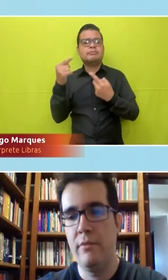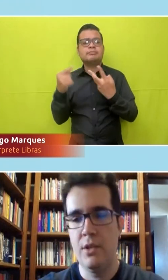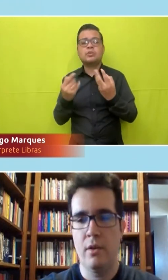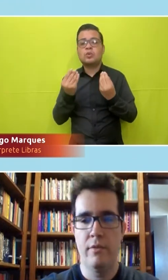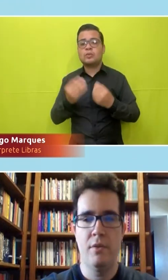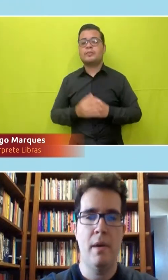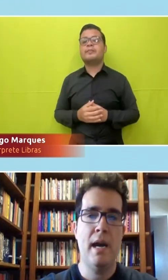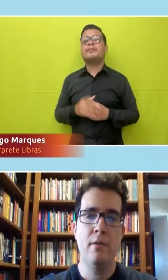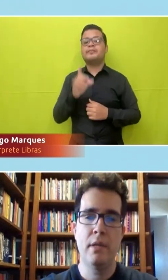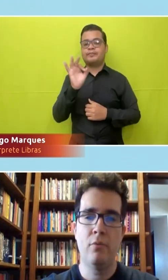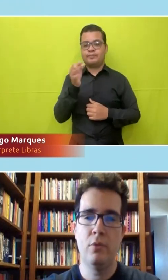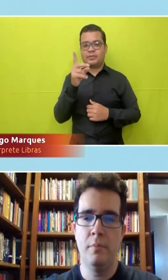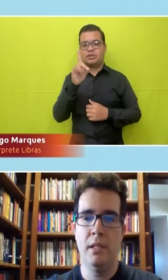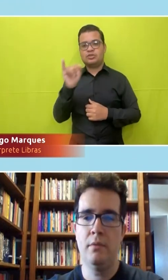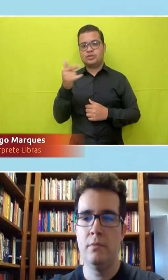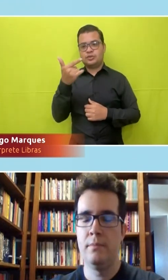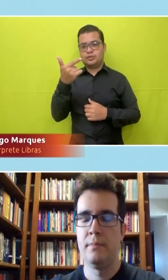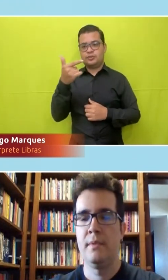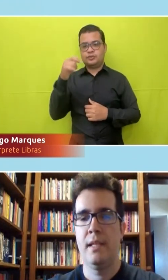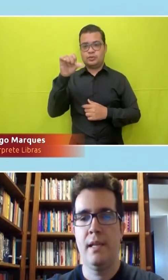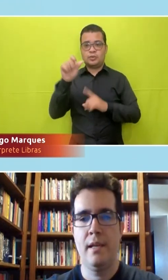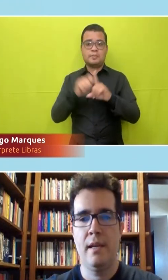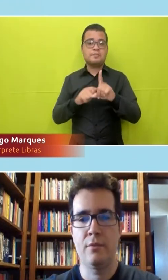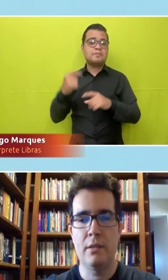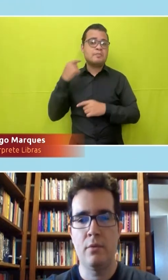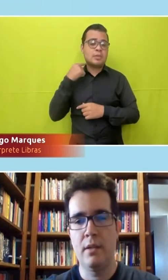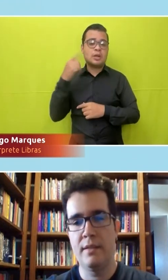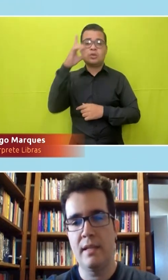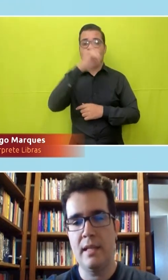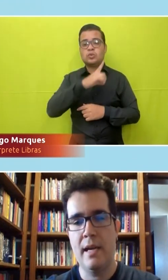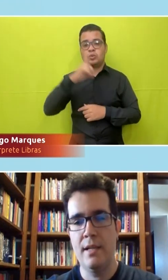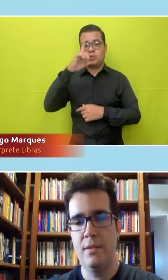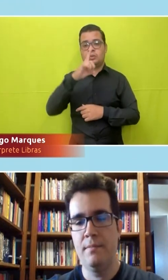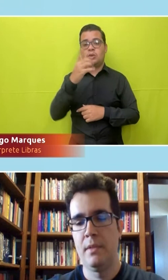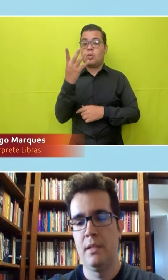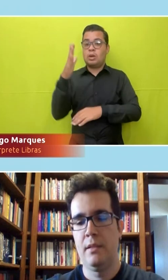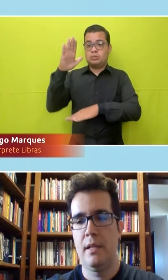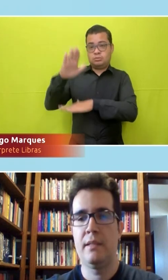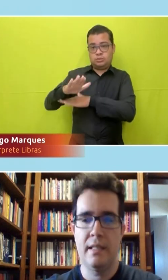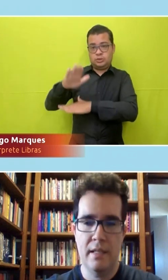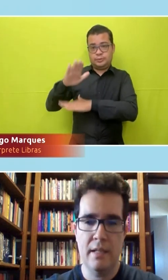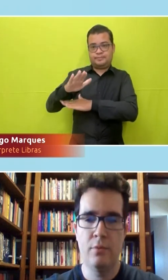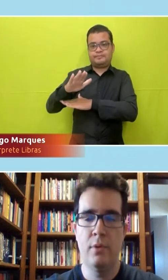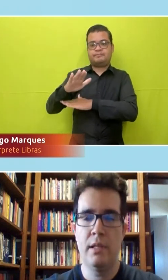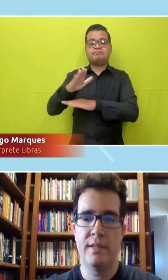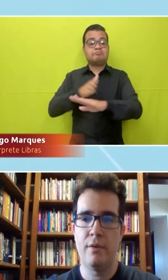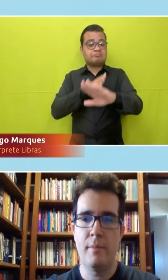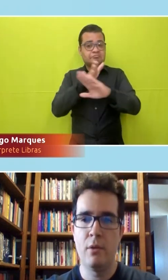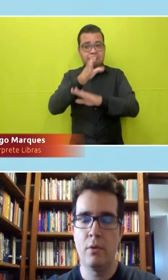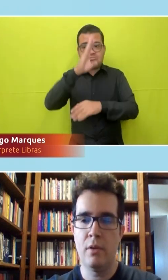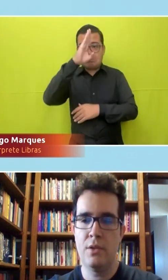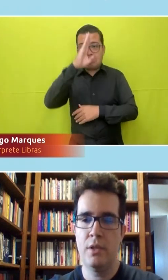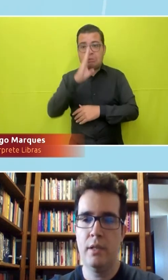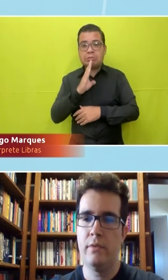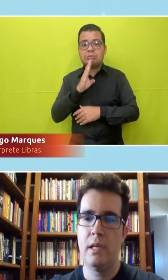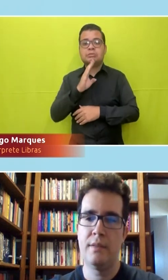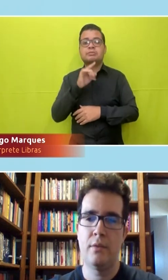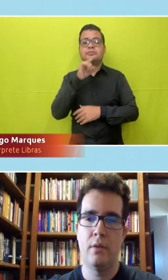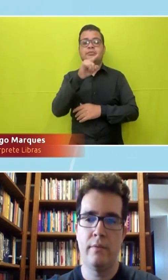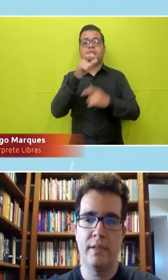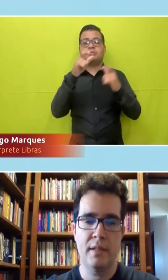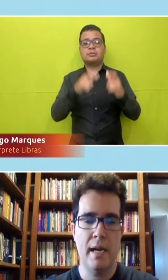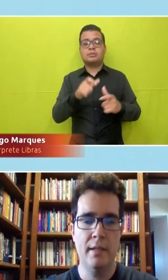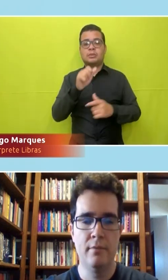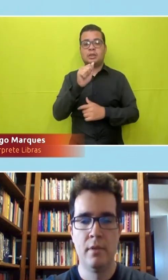próximo dia 29 de maio, que é um domingo, às 4 horas da tarde. Entrada gratuita, vai ser no Abrigô coletivo, lá no